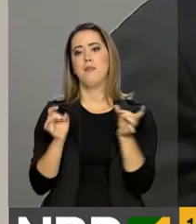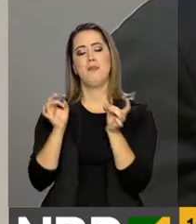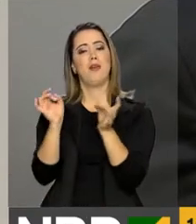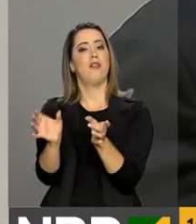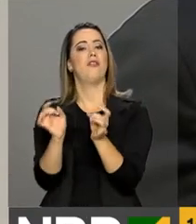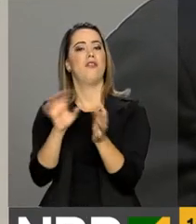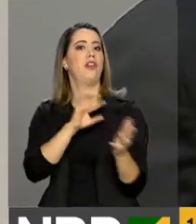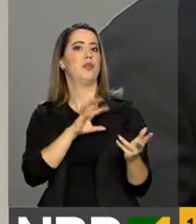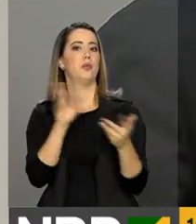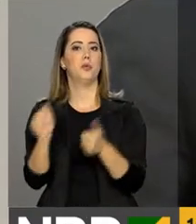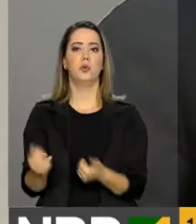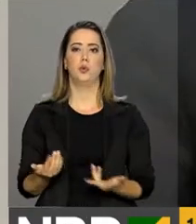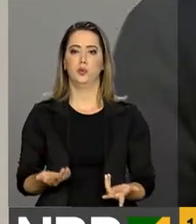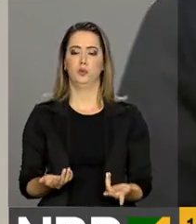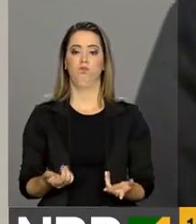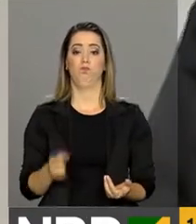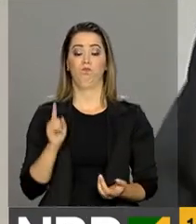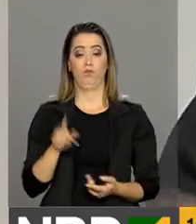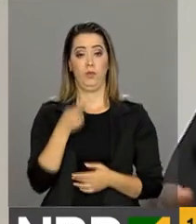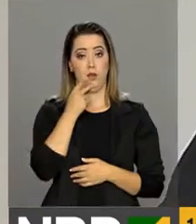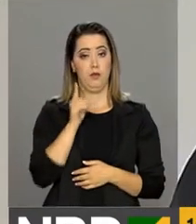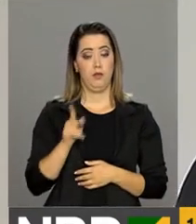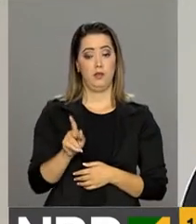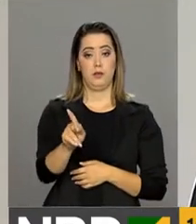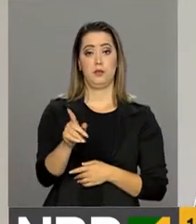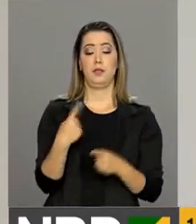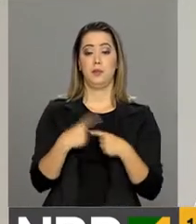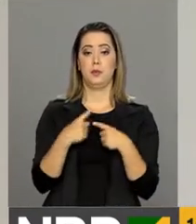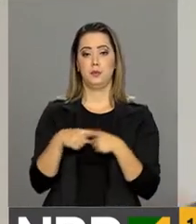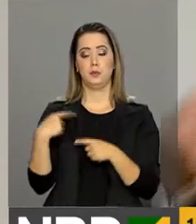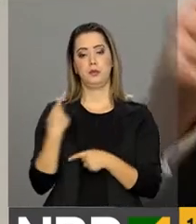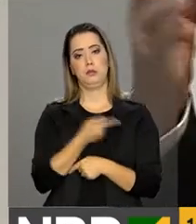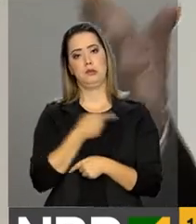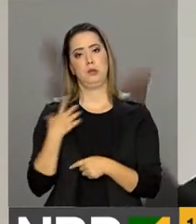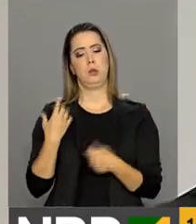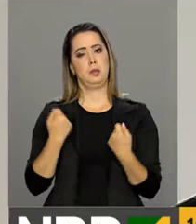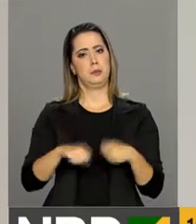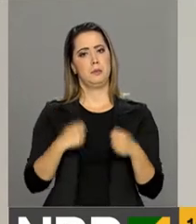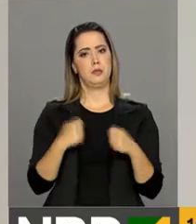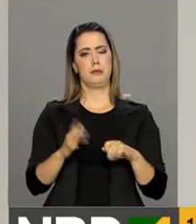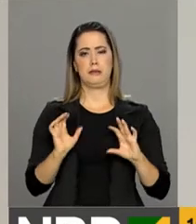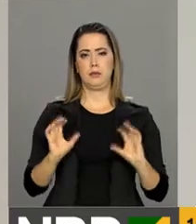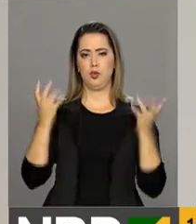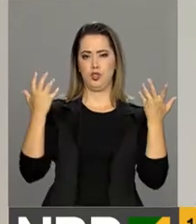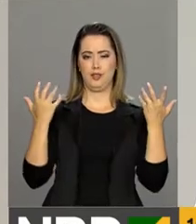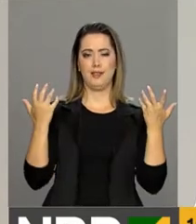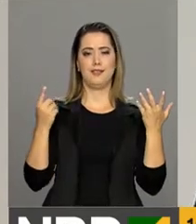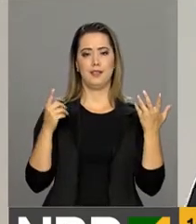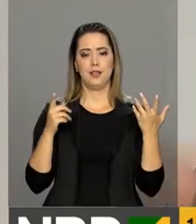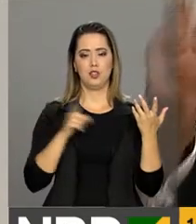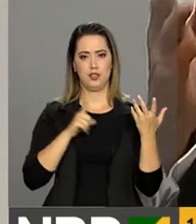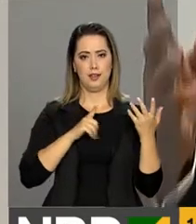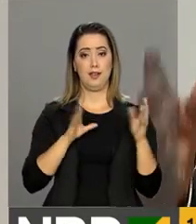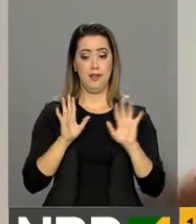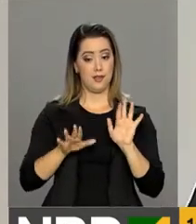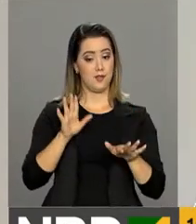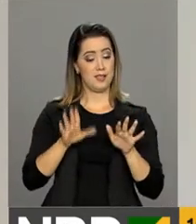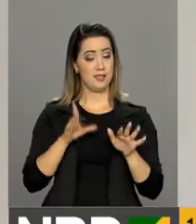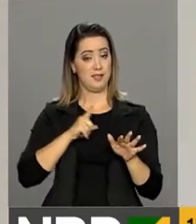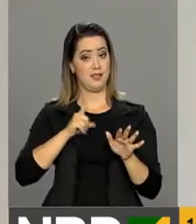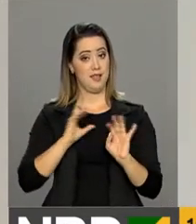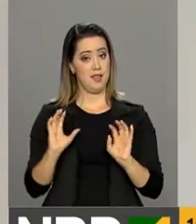desburocratização eu digo isto em todos os momentos nós fazemos alguma espécie de solenidade no palácio para anunciar